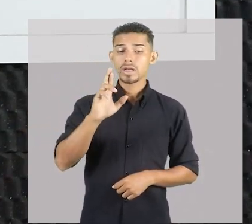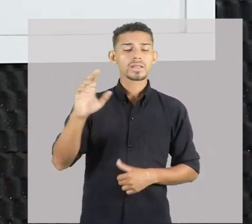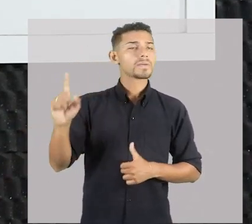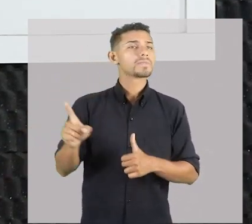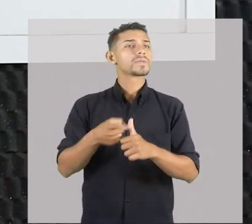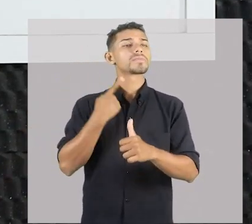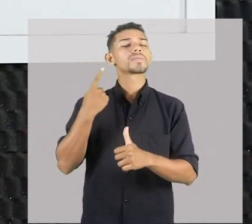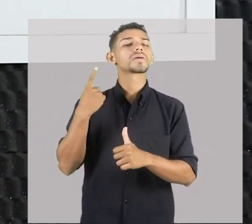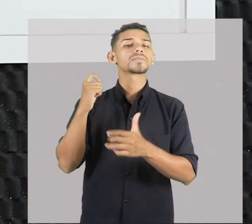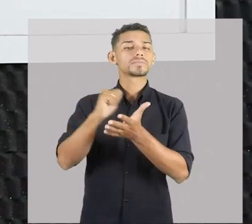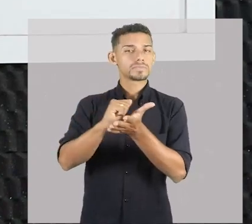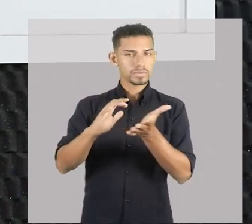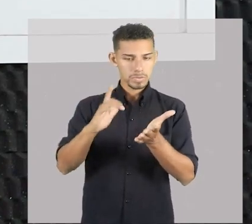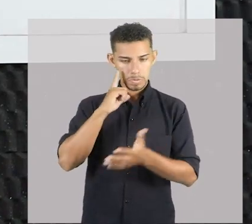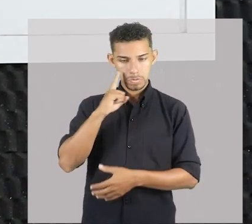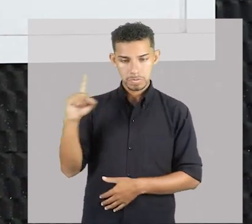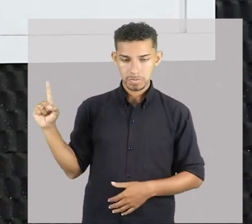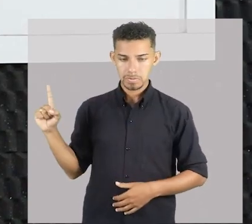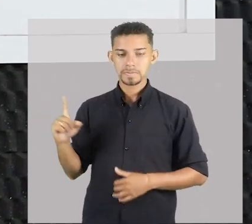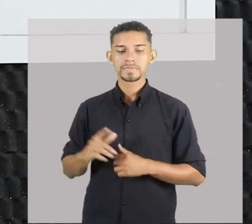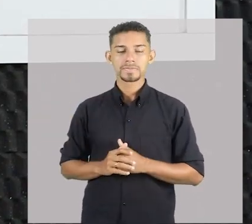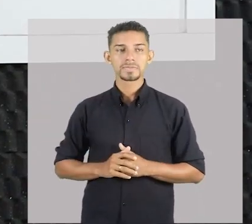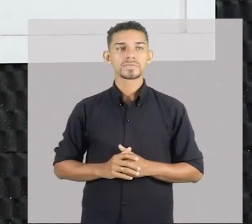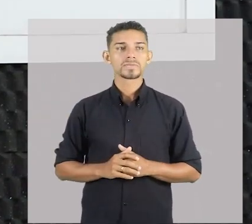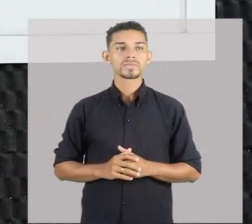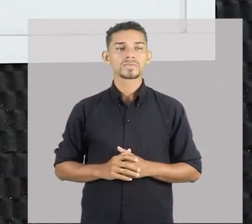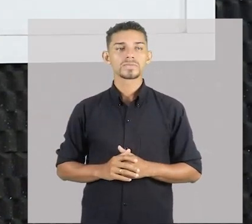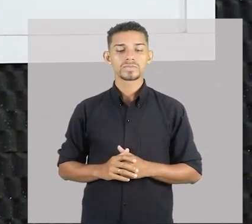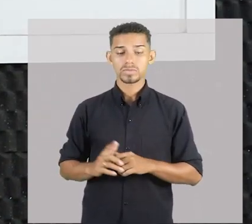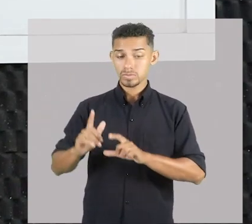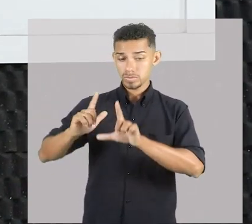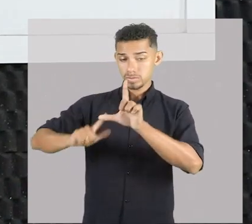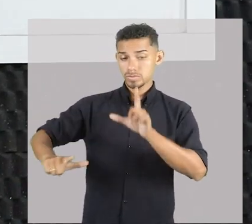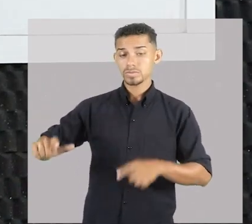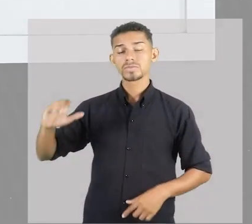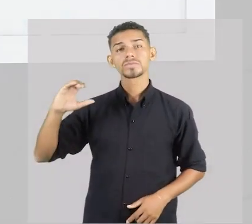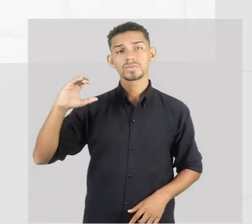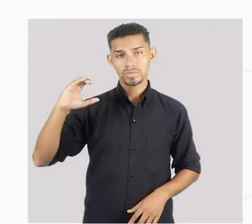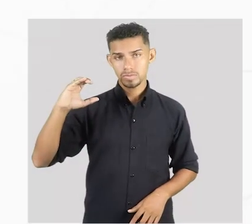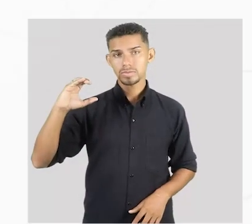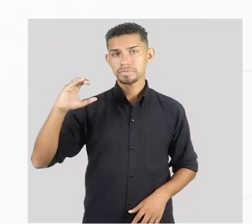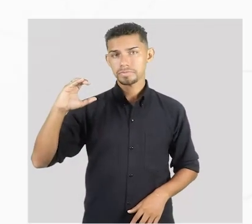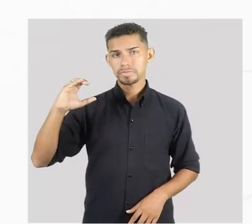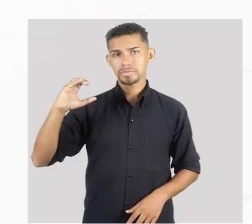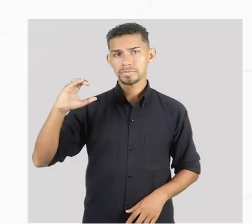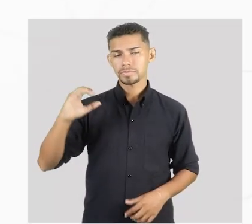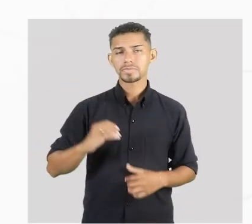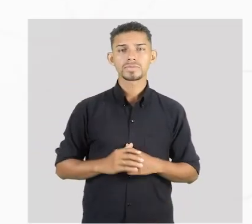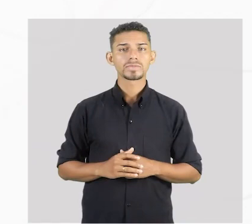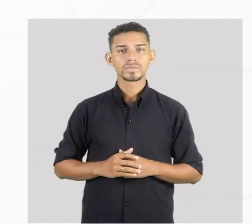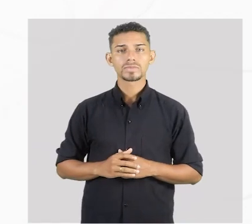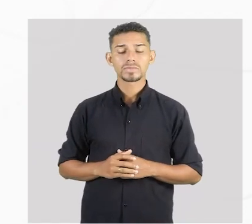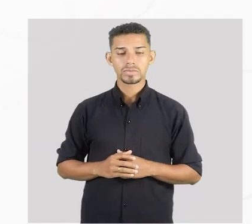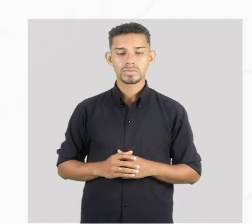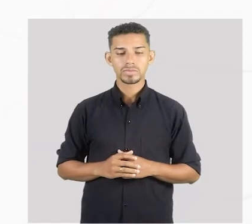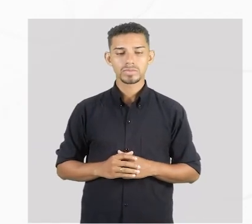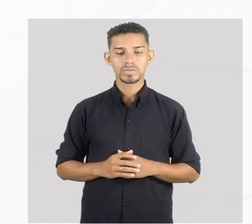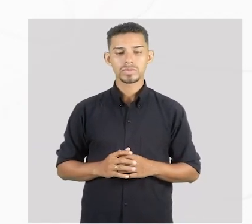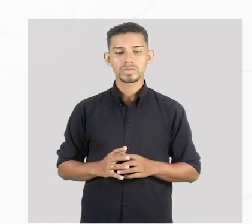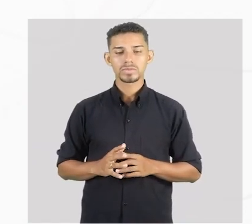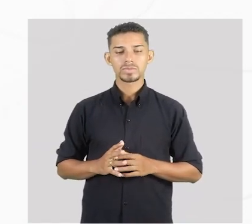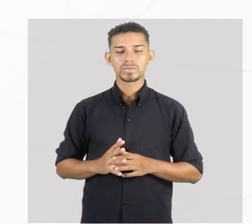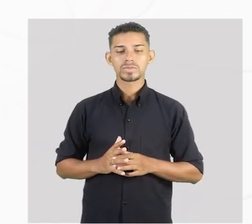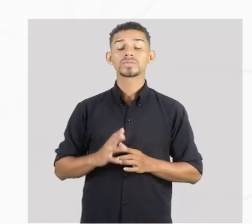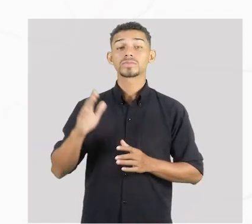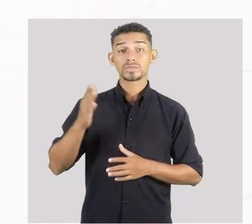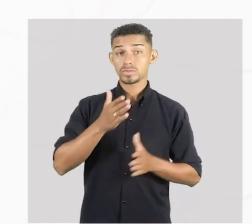questão. Belezinha? Então, vamos acompanhar no quadro. Resposta certa, a letra C. Beleza? Sem